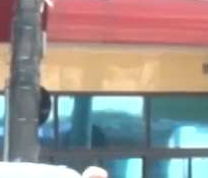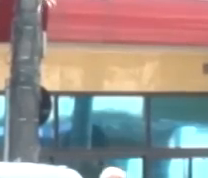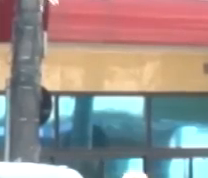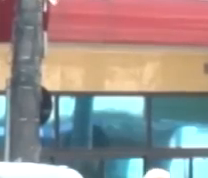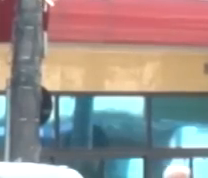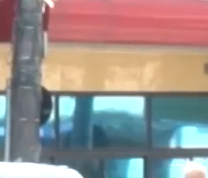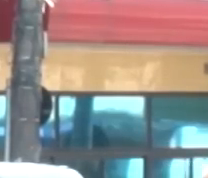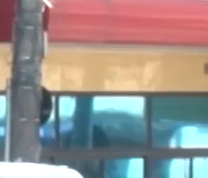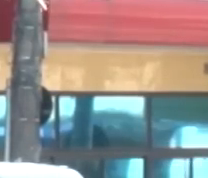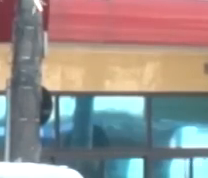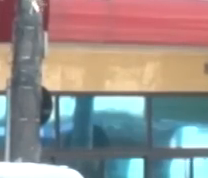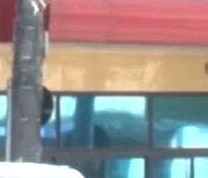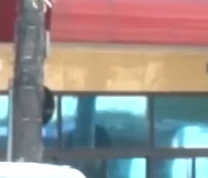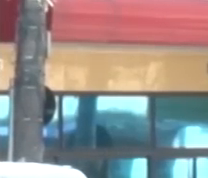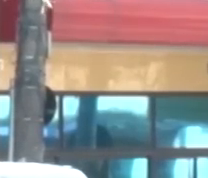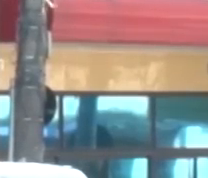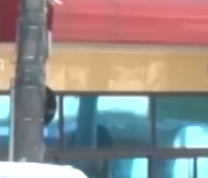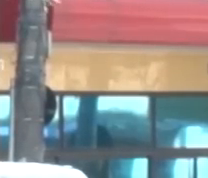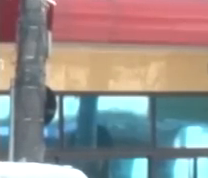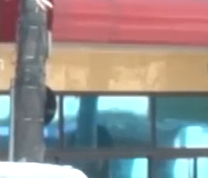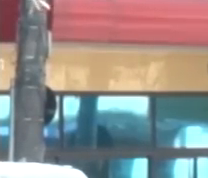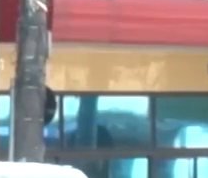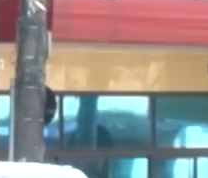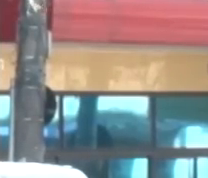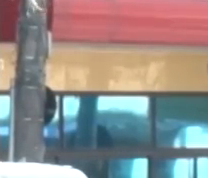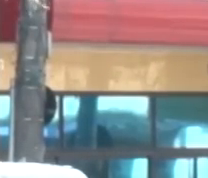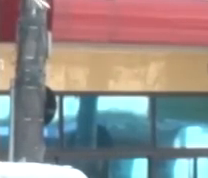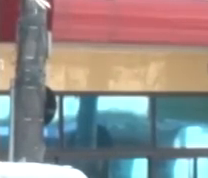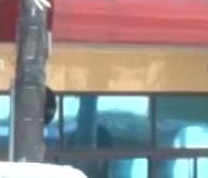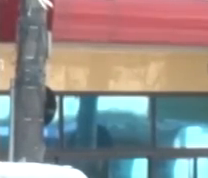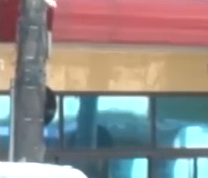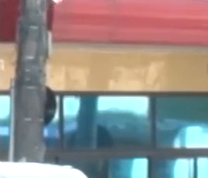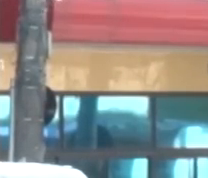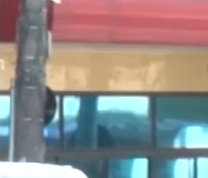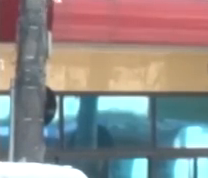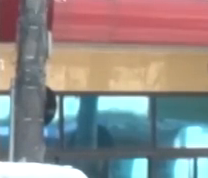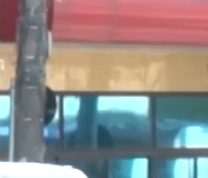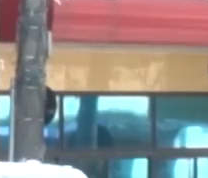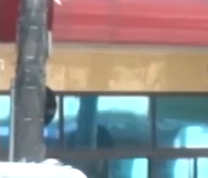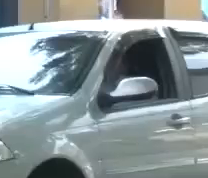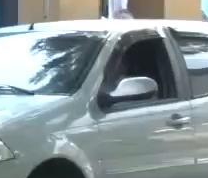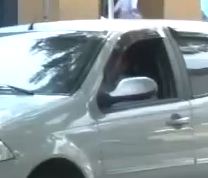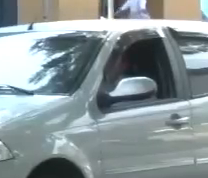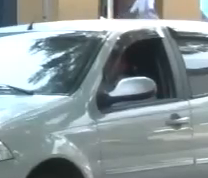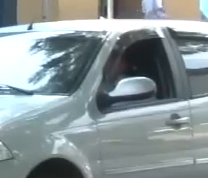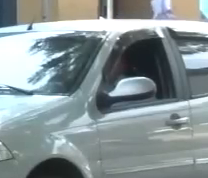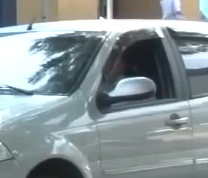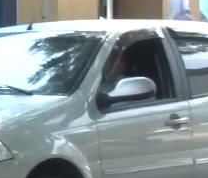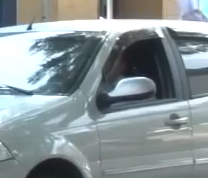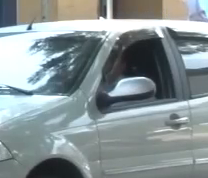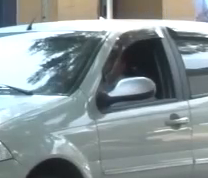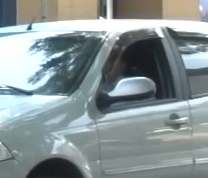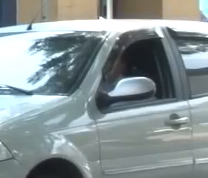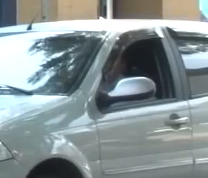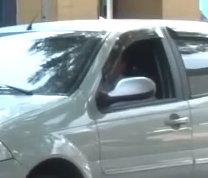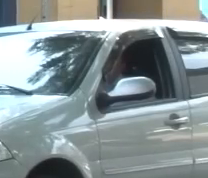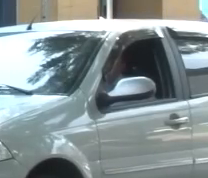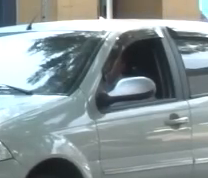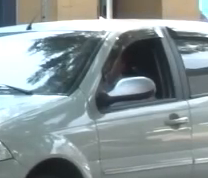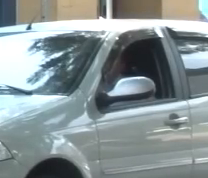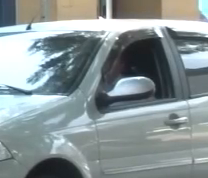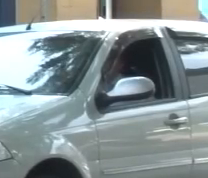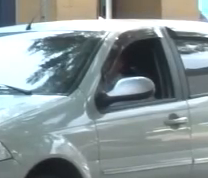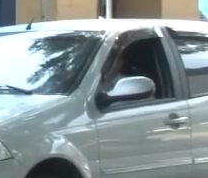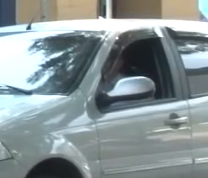das comissões da casa e as sessões ordinárias de terças e quintas. No resto do ano, ou seja,